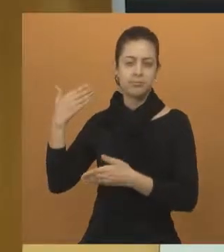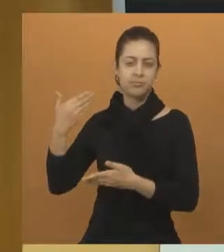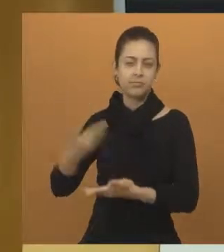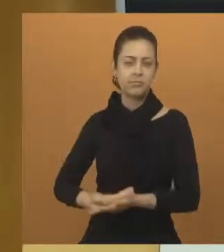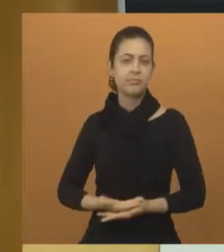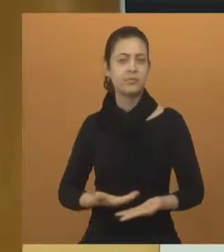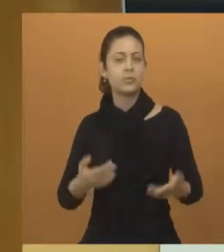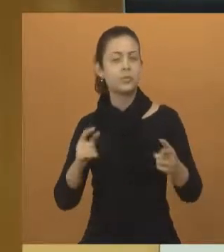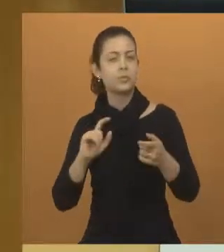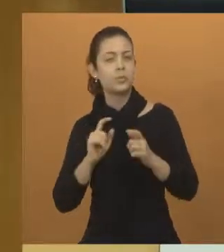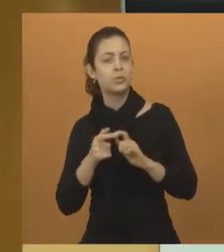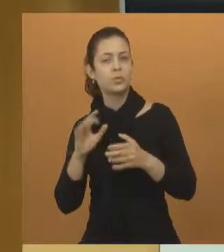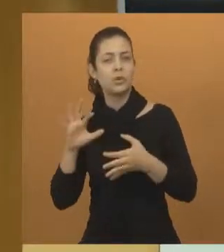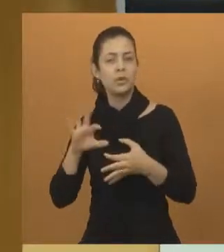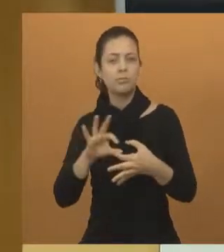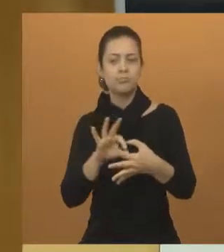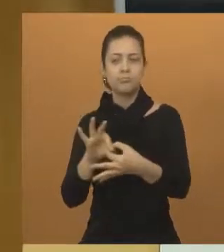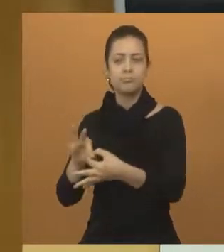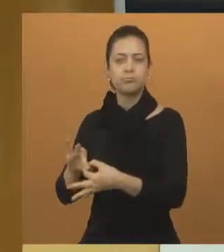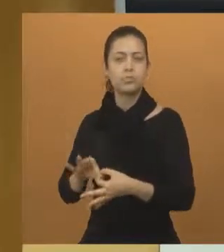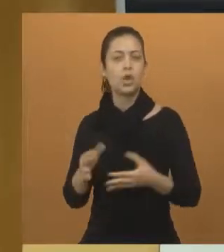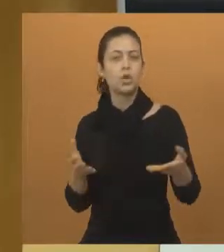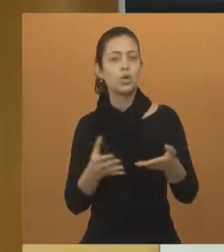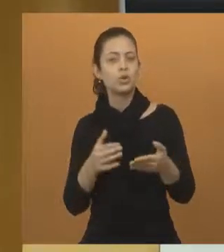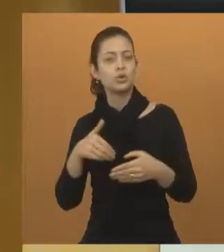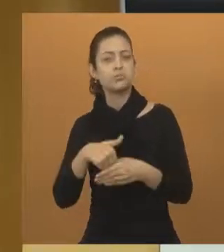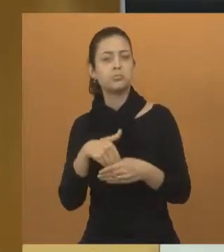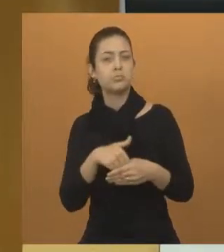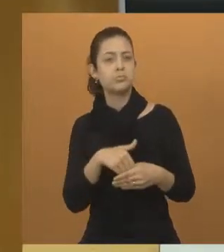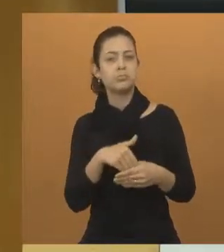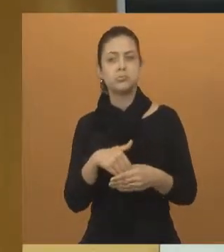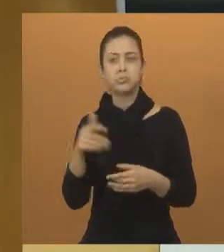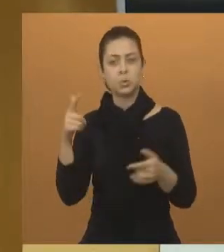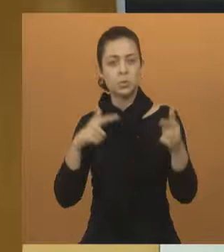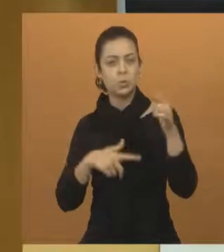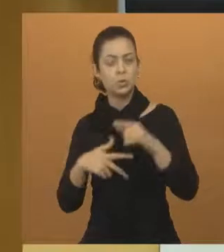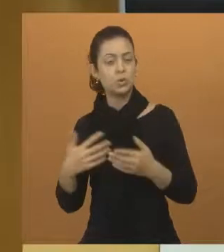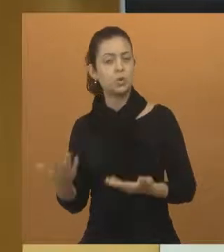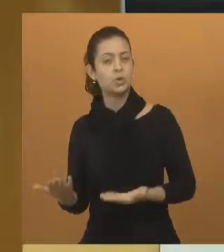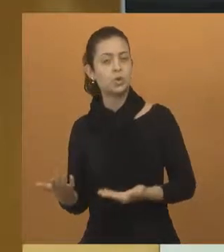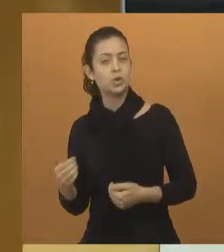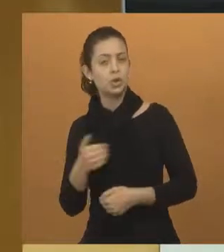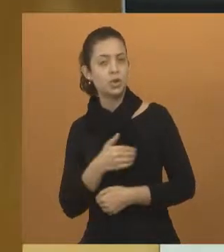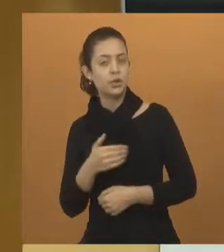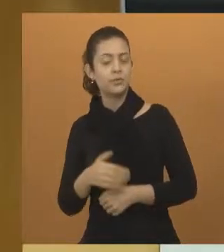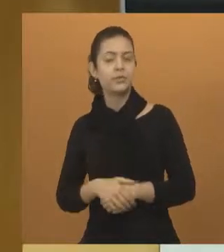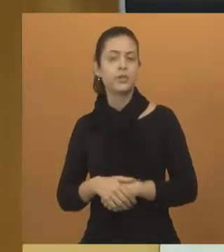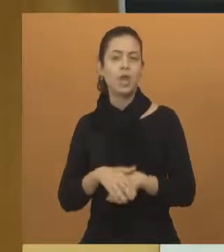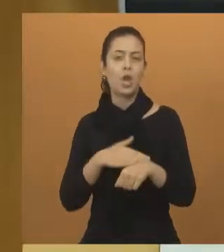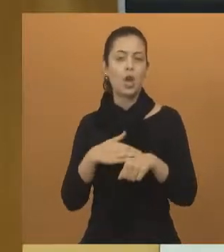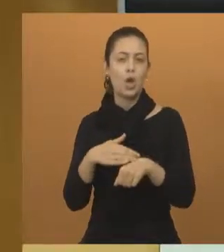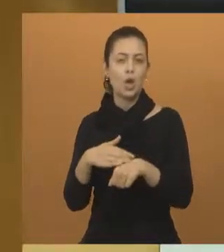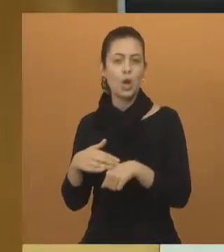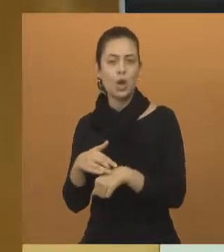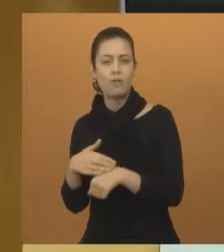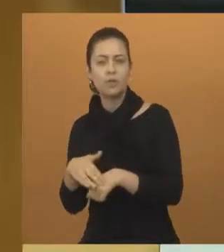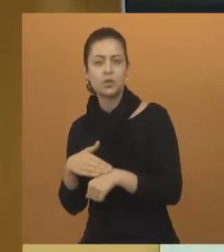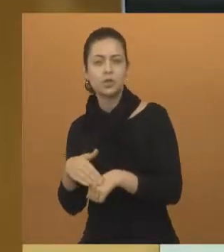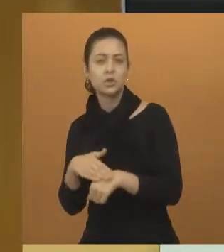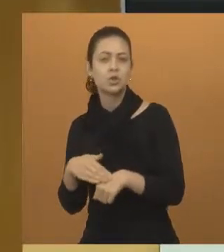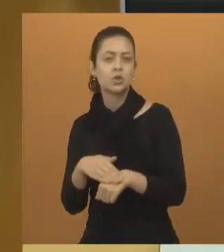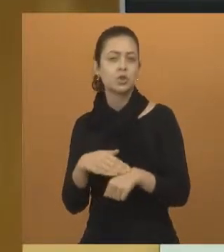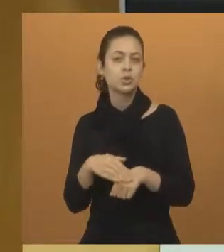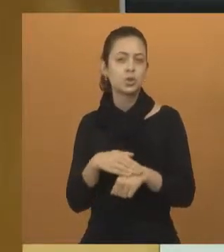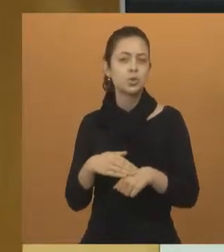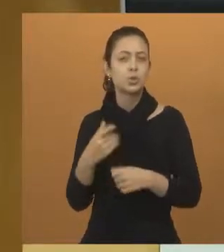nós reunimos aqui os vereadores hoje eleitos, novos, conversamos bastante,